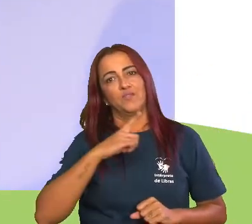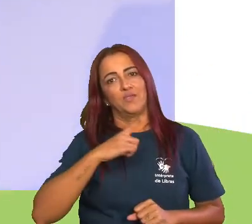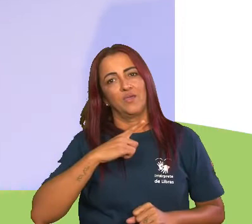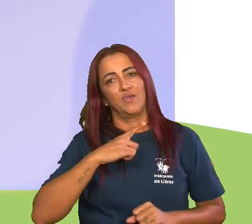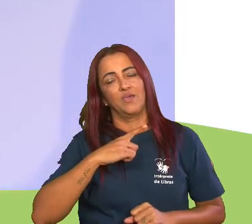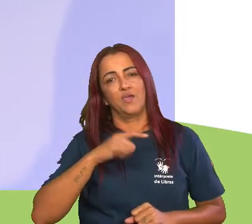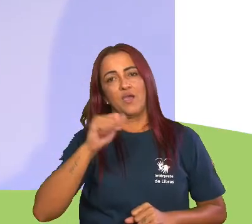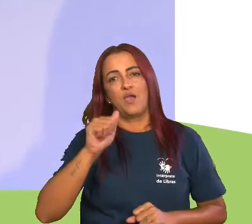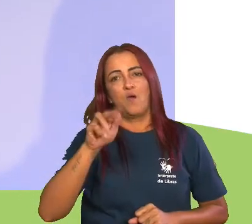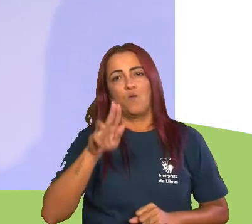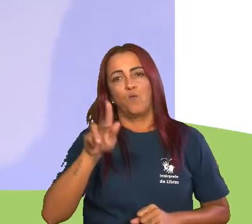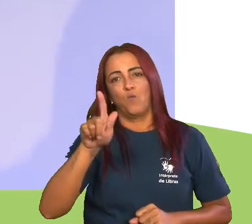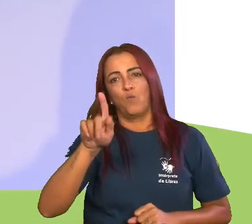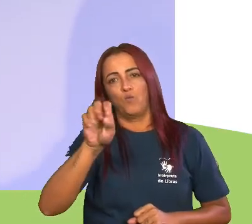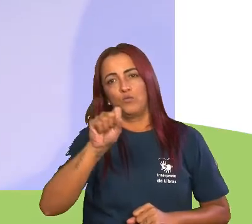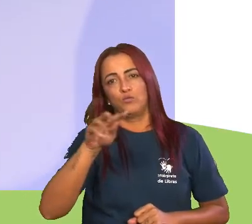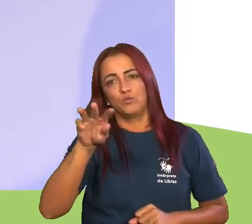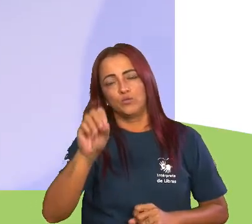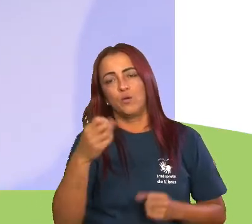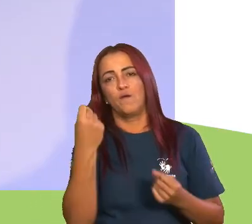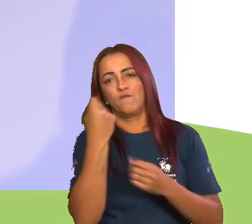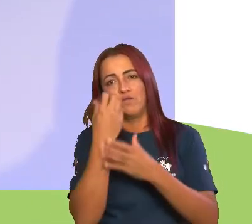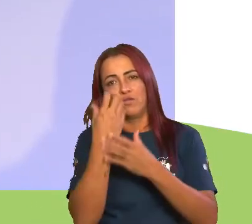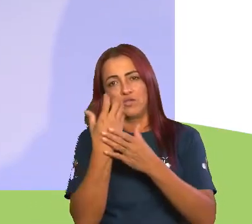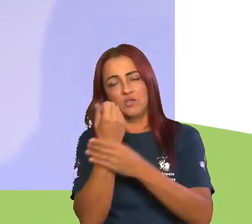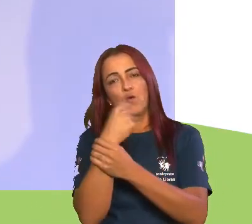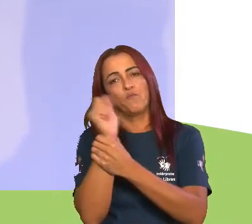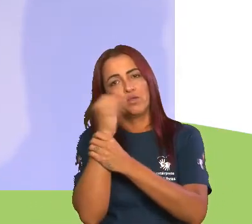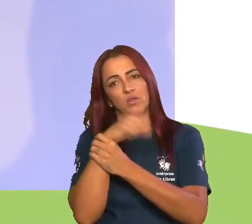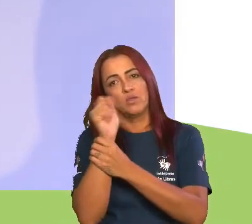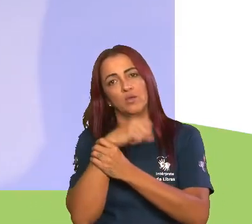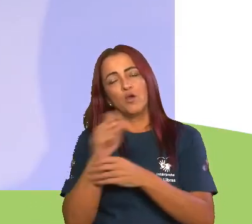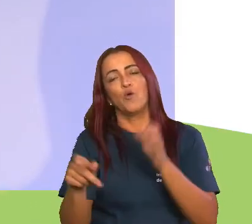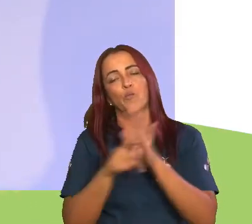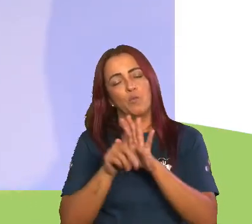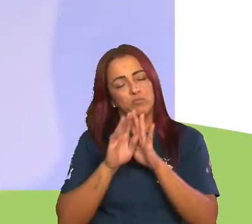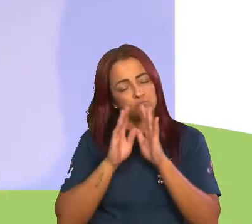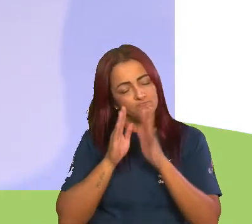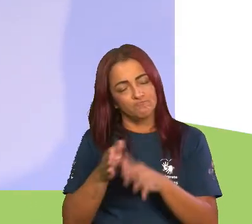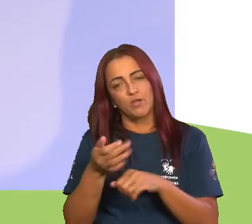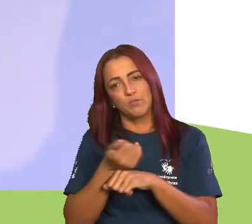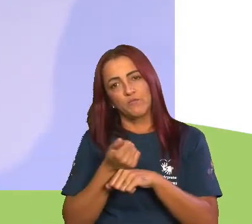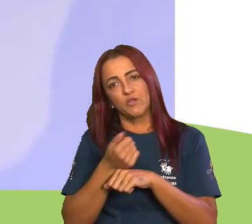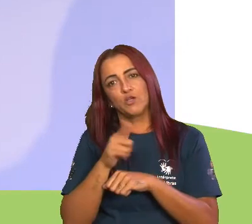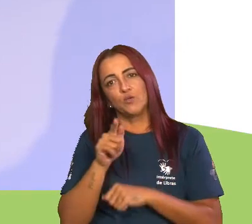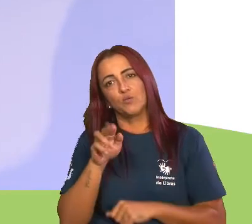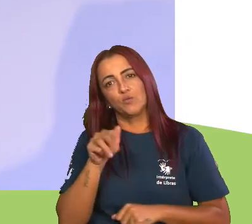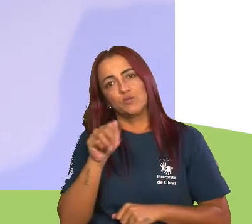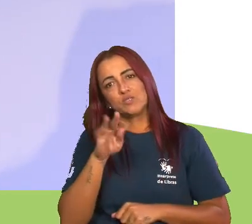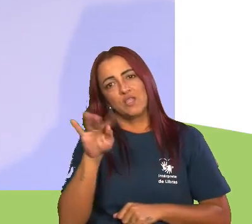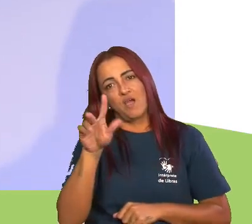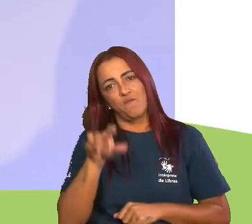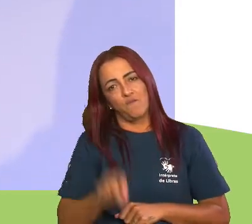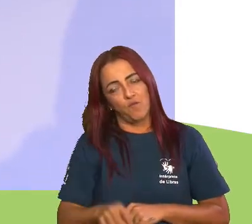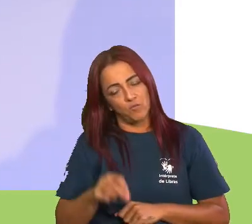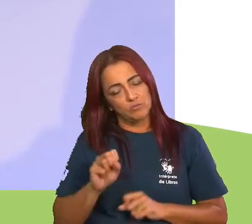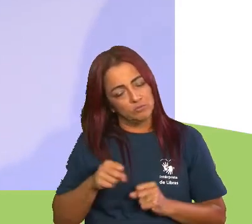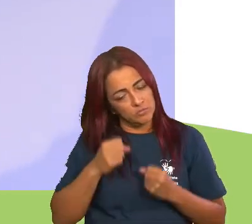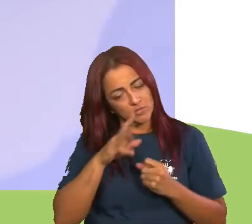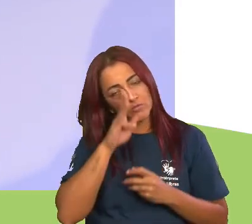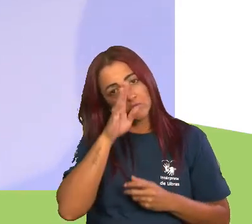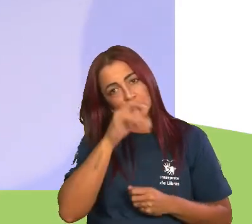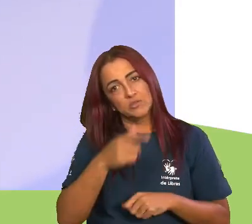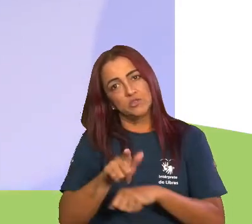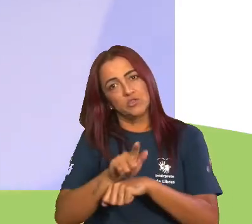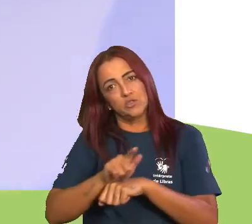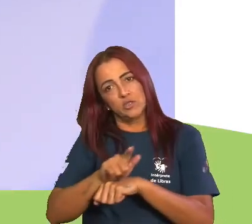queridos Augusto Cruz, da fisioterapeuta, especialista em terapia intensiva, e Gustavo Mendes, esse incansável